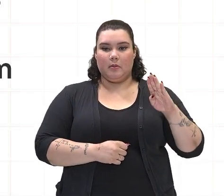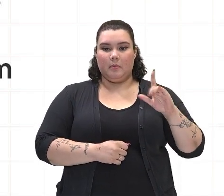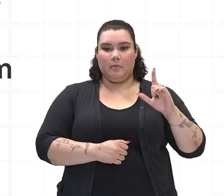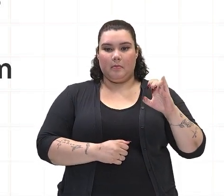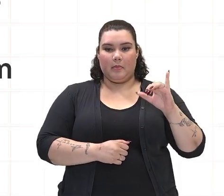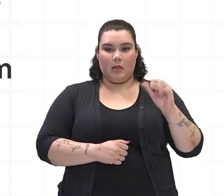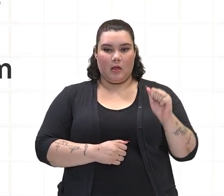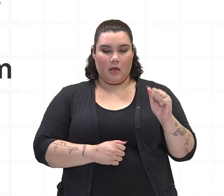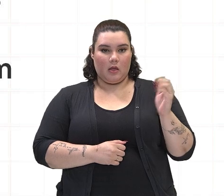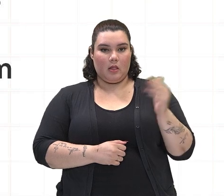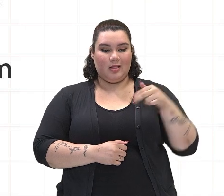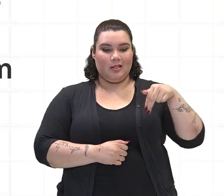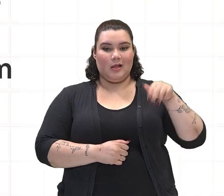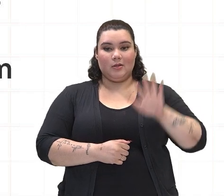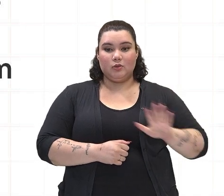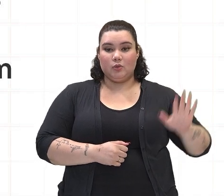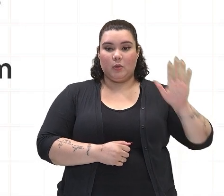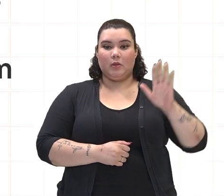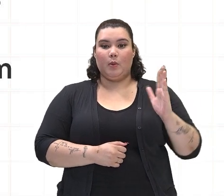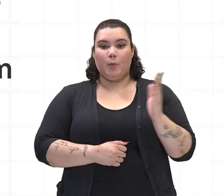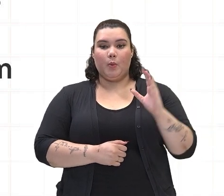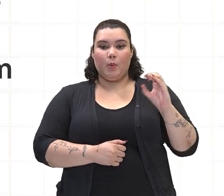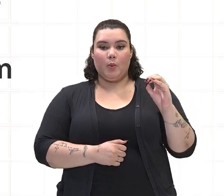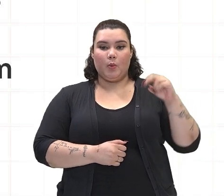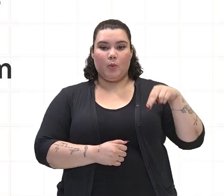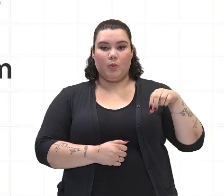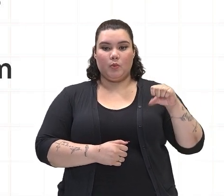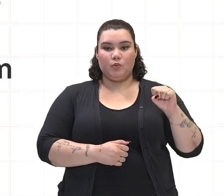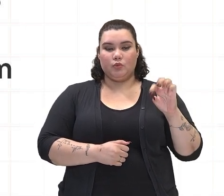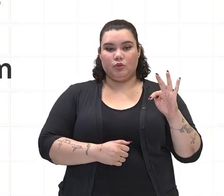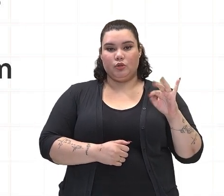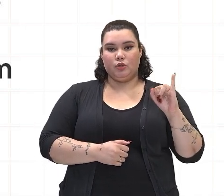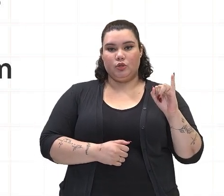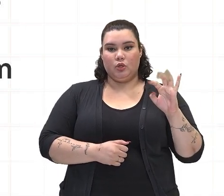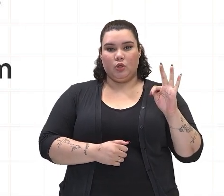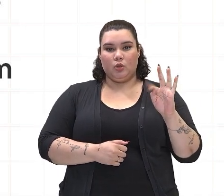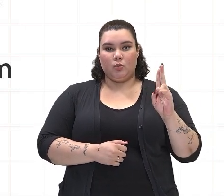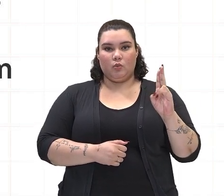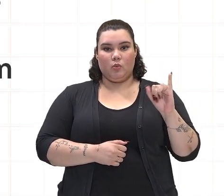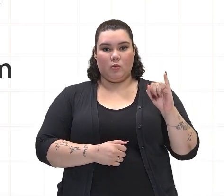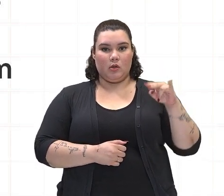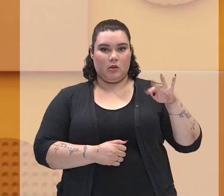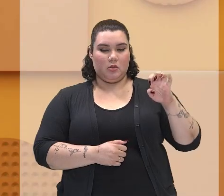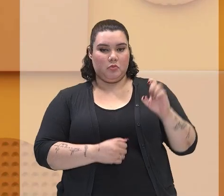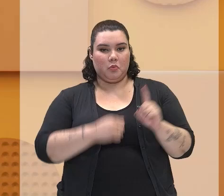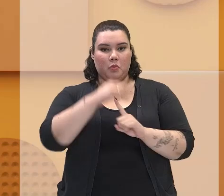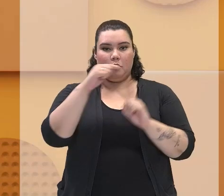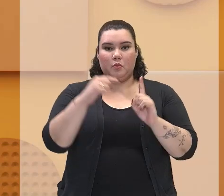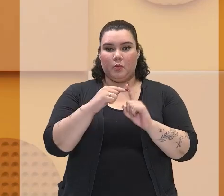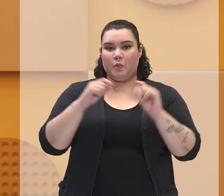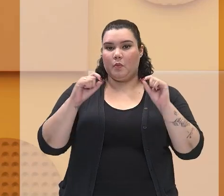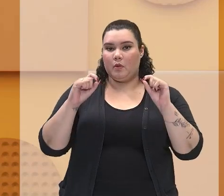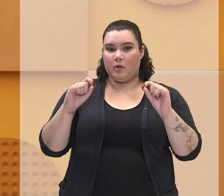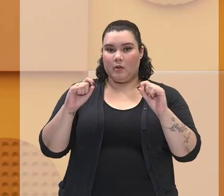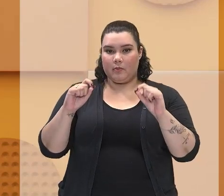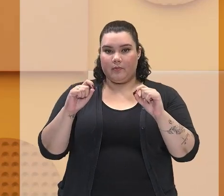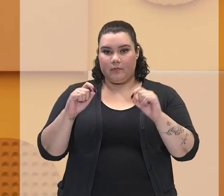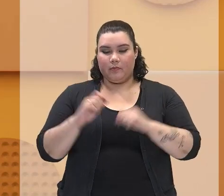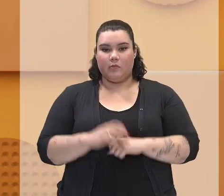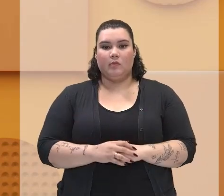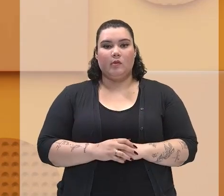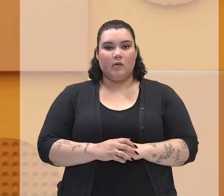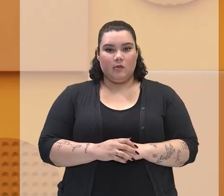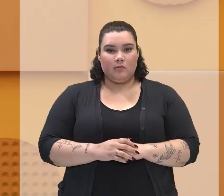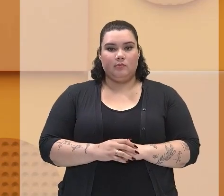Legislativa. Mas essa Assembleia Nacional Constituinte tinha por objetivo fazer o quê? Exatamente, se você